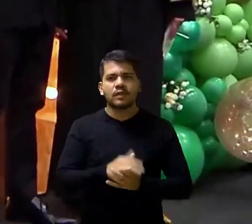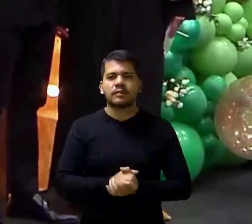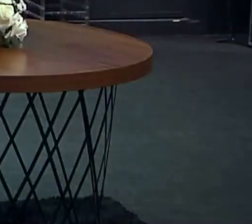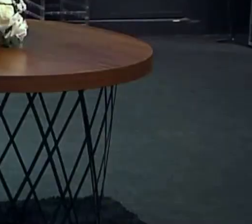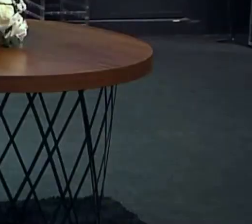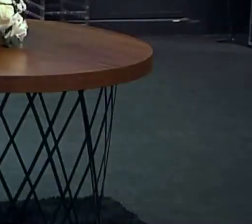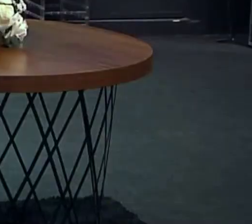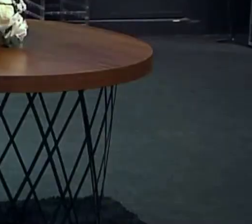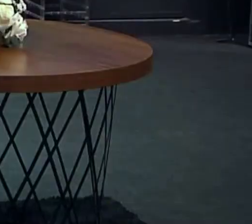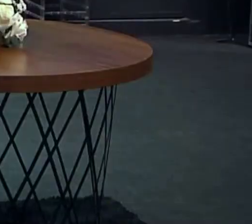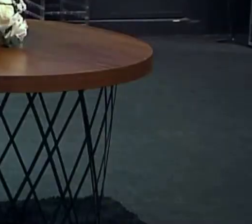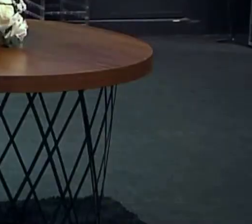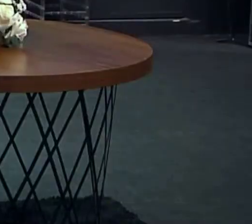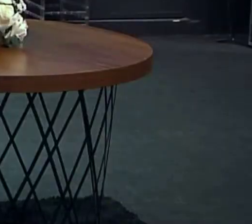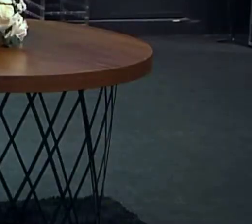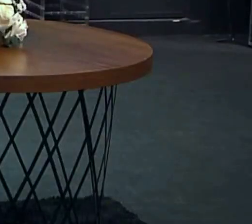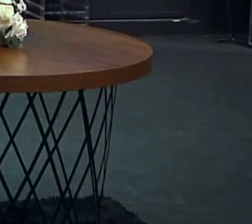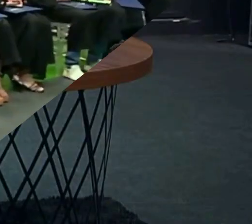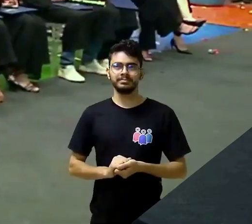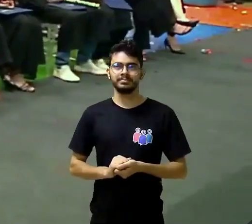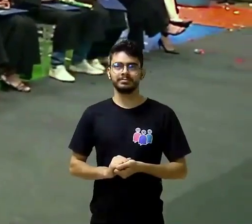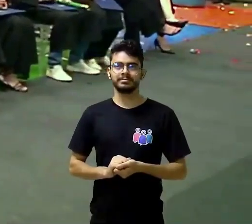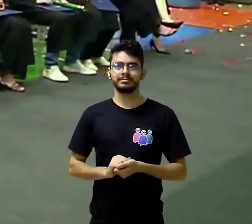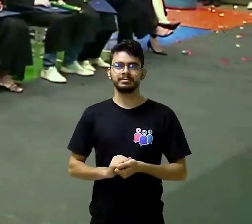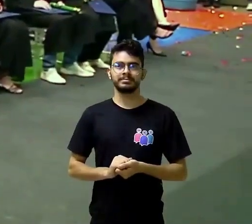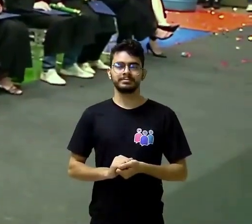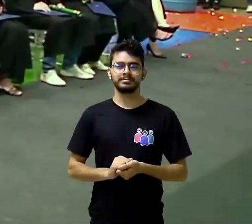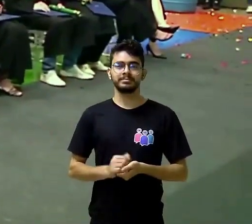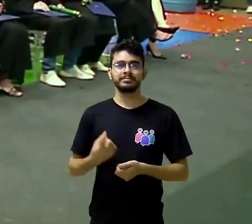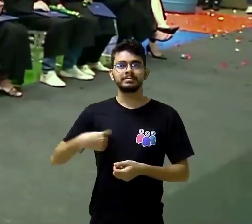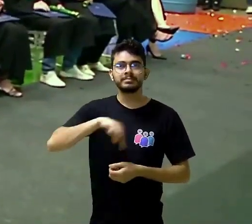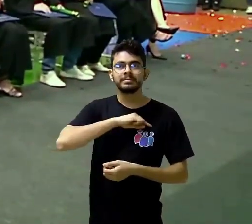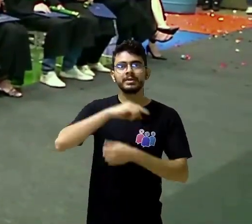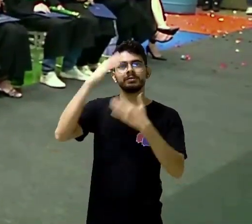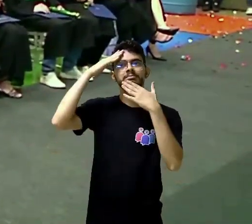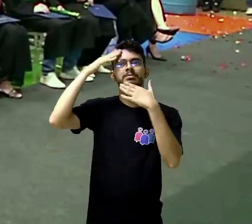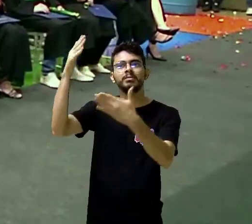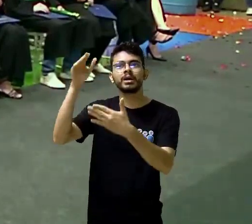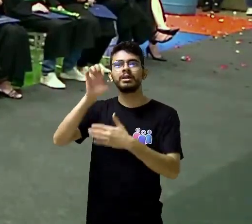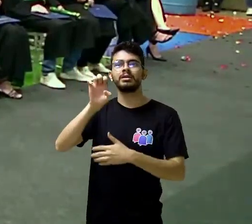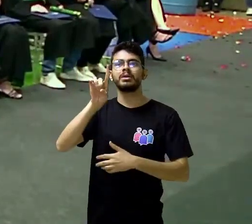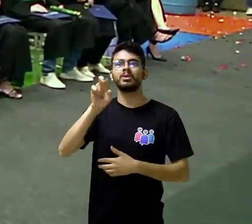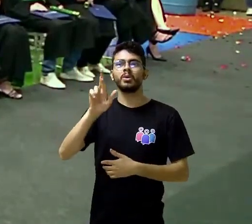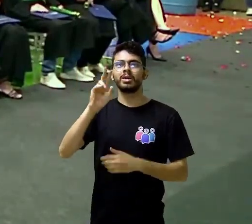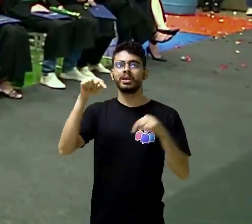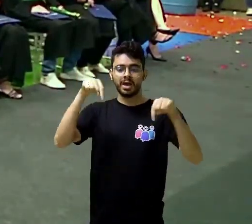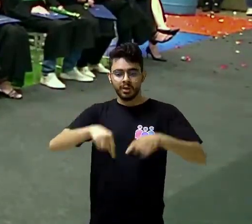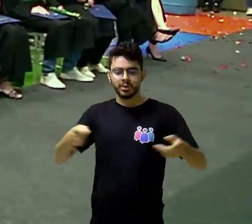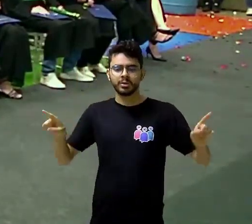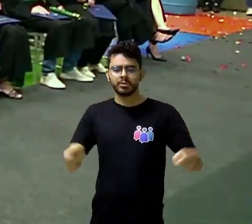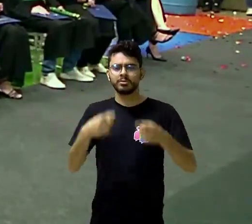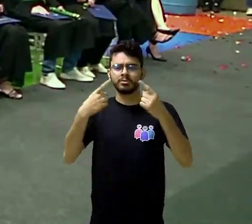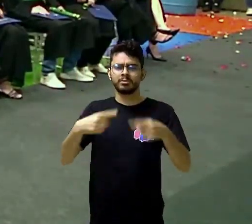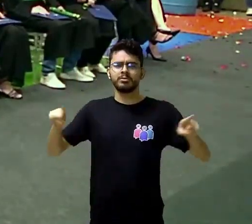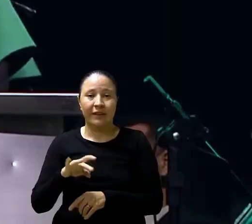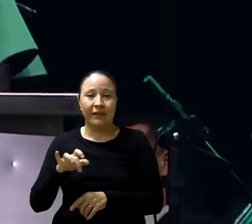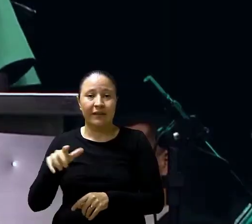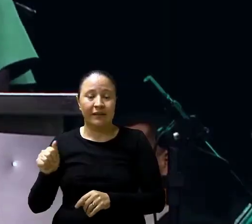de profissionais brilhantes como esses que saem daqui hoje e iniciam mais um passo em sua trajetória de